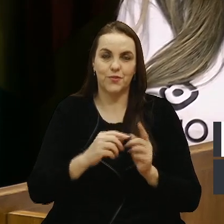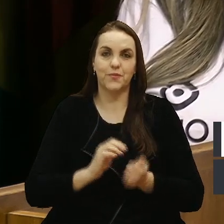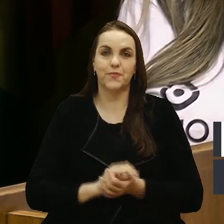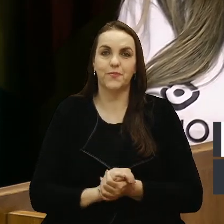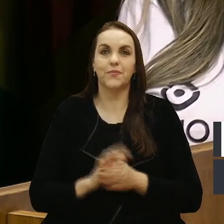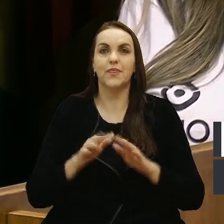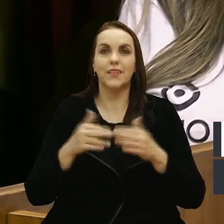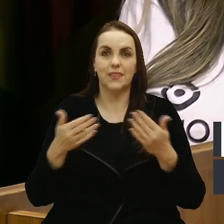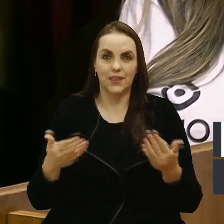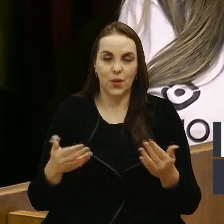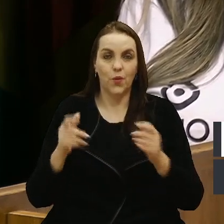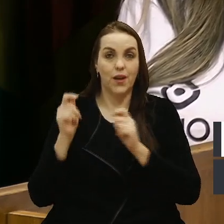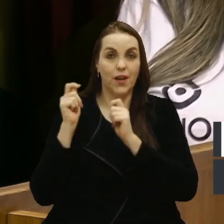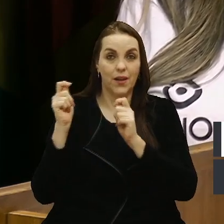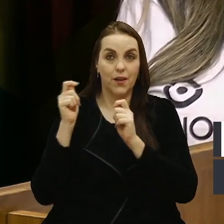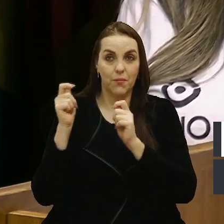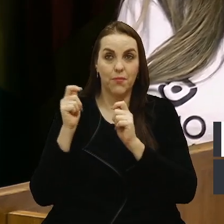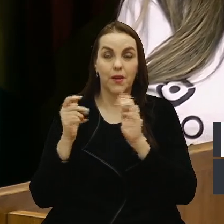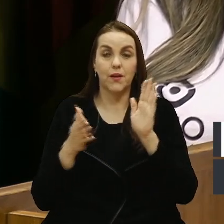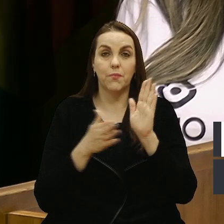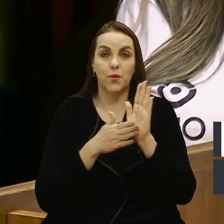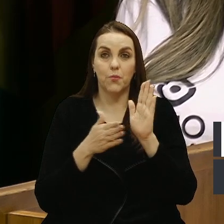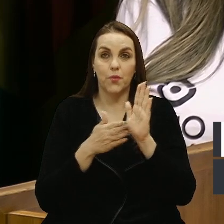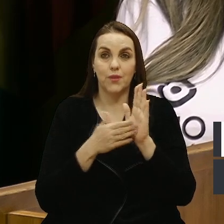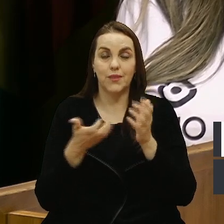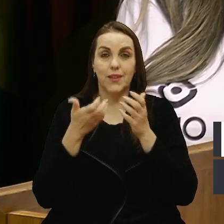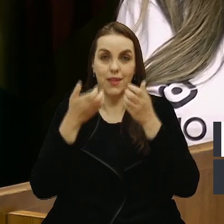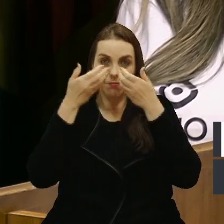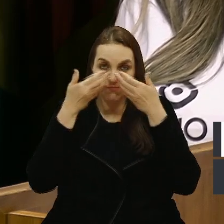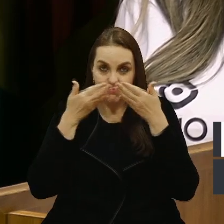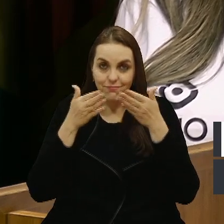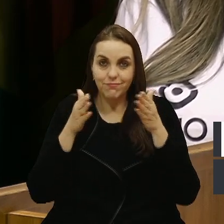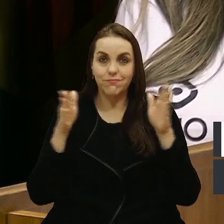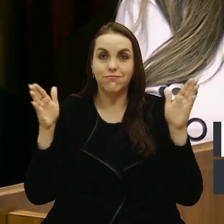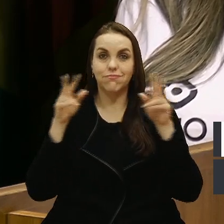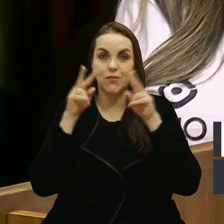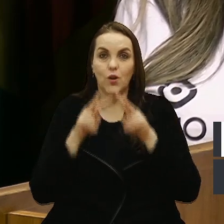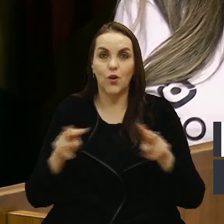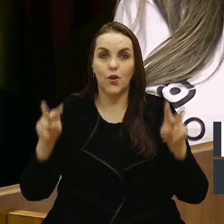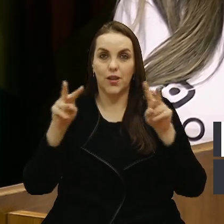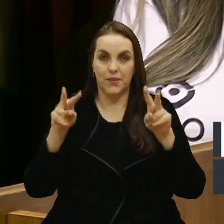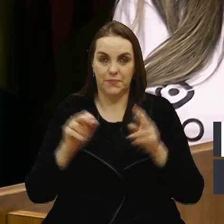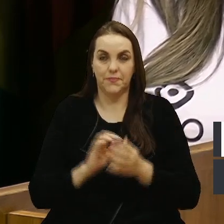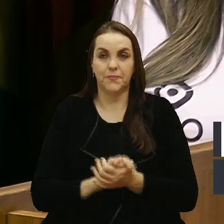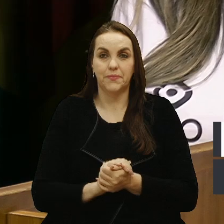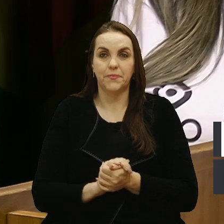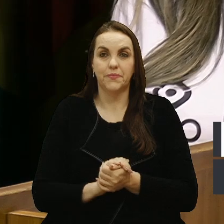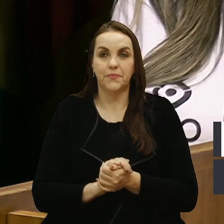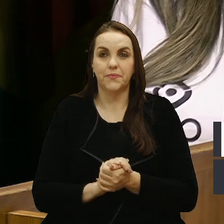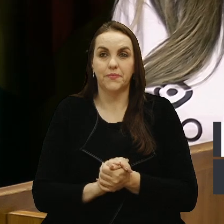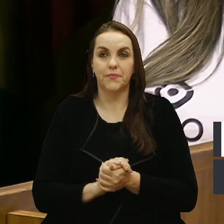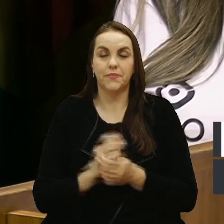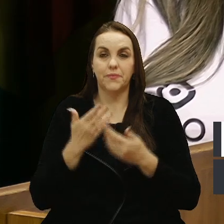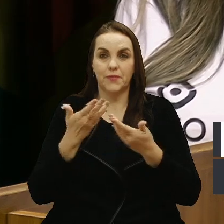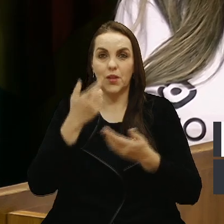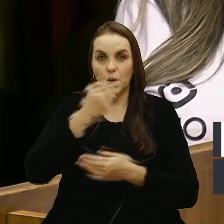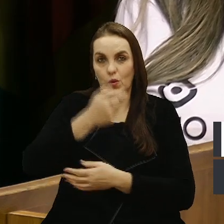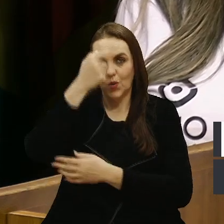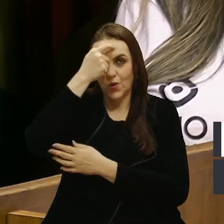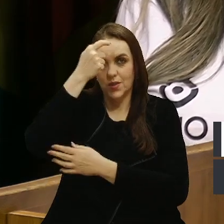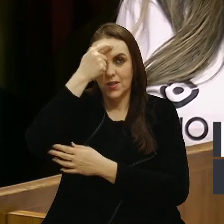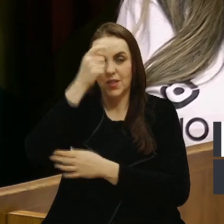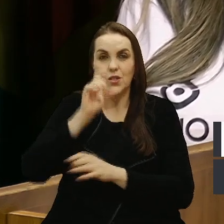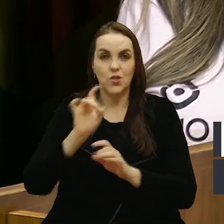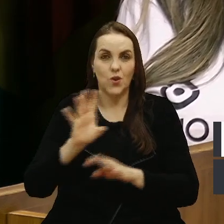E o que nossa campanha propõe é justamente ampliar esse olhar, né? Trazer à consciência não só o